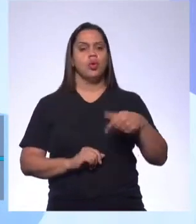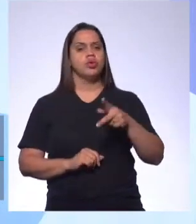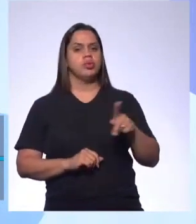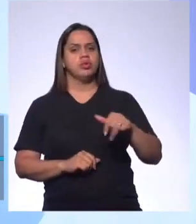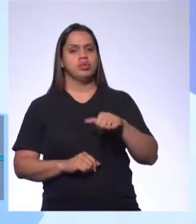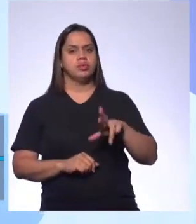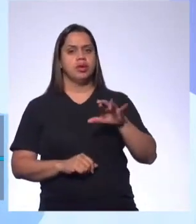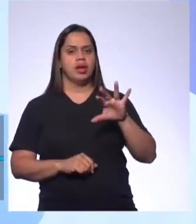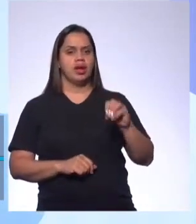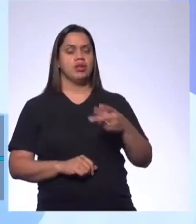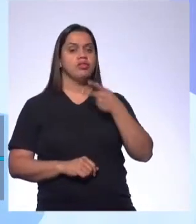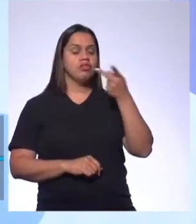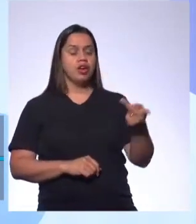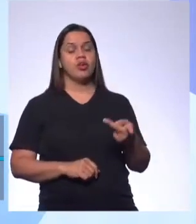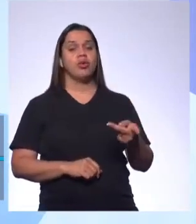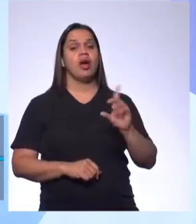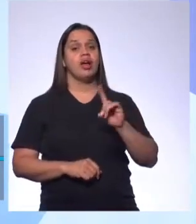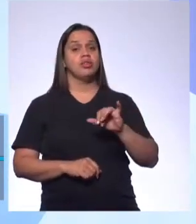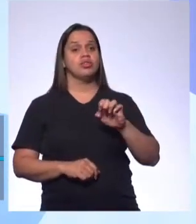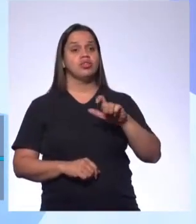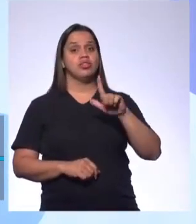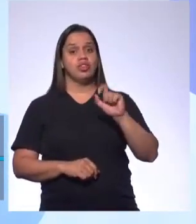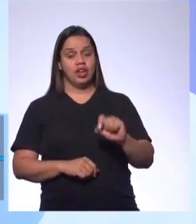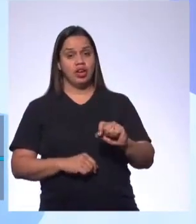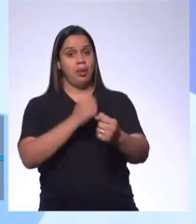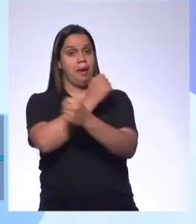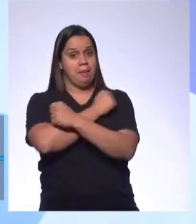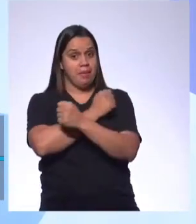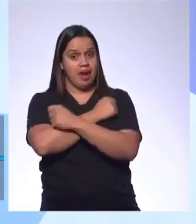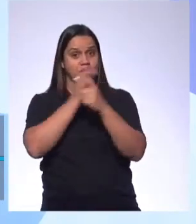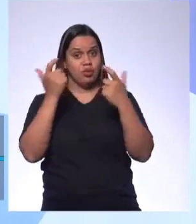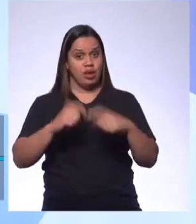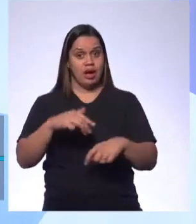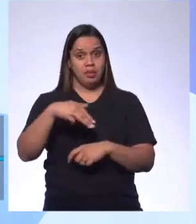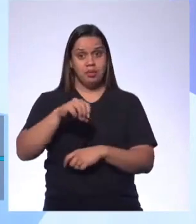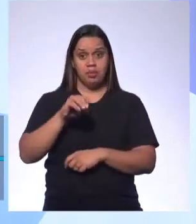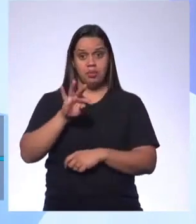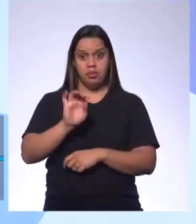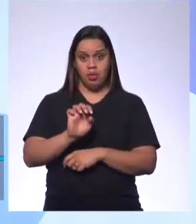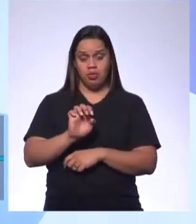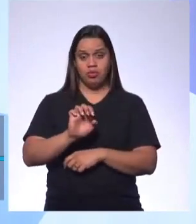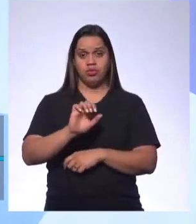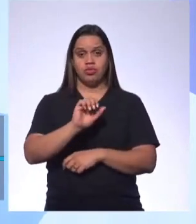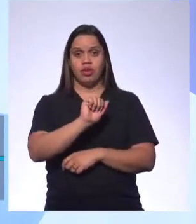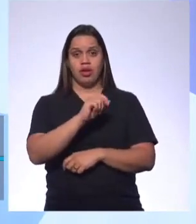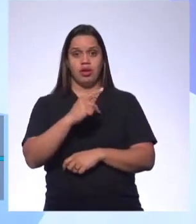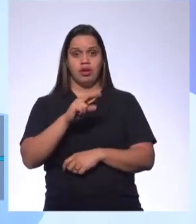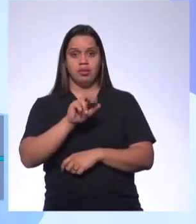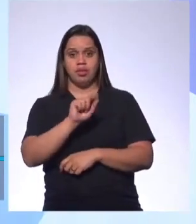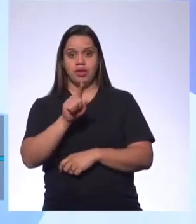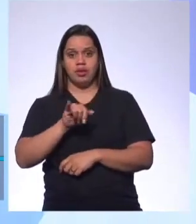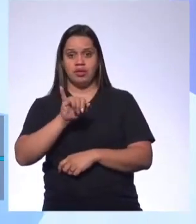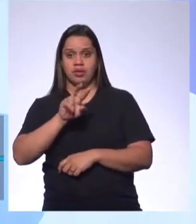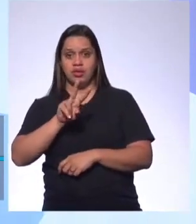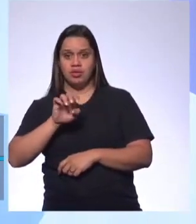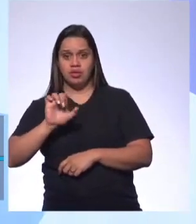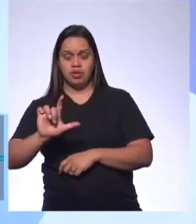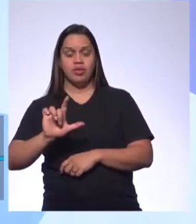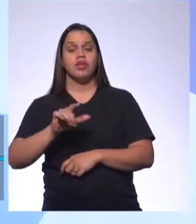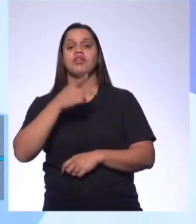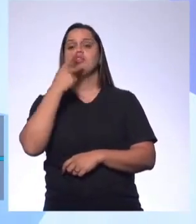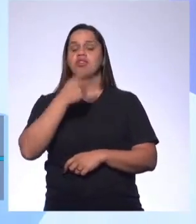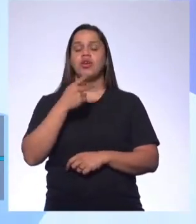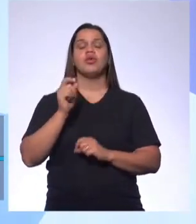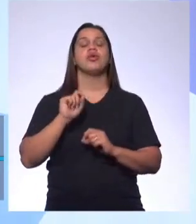Mauro, o Diego também está mandando um abraço, ele é de Monte Aprazível. Diego, um abraço para você, está participando conosco, um abraço para nós, né, professora Tayana? Deixa eu ver, uma grande escritora que